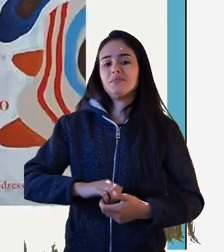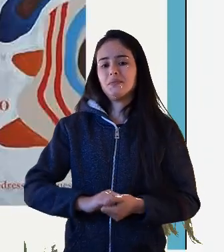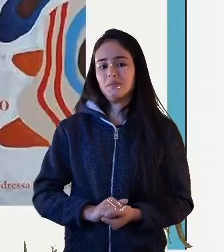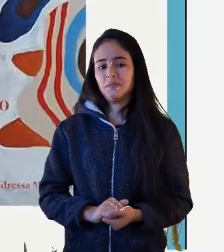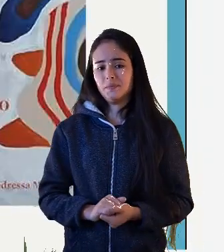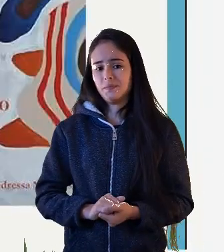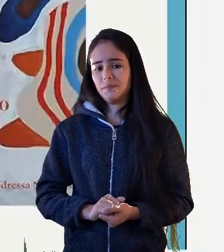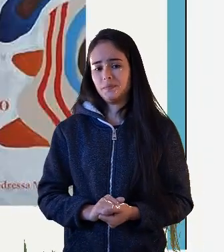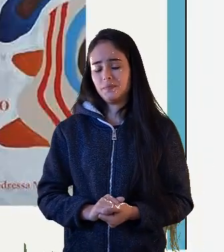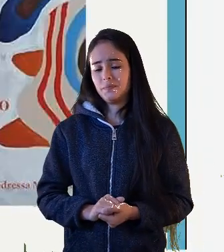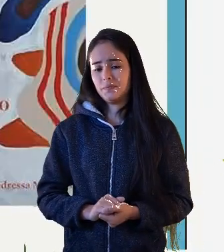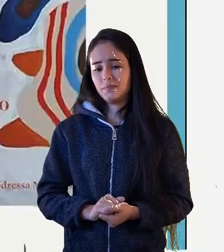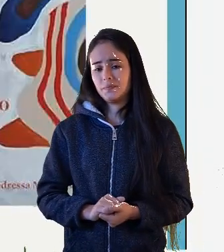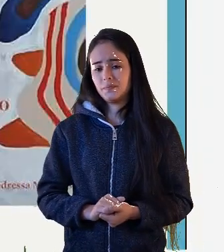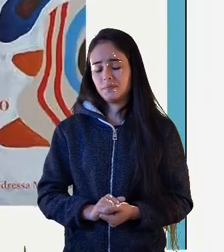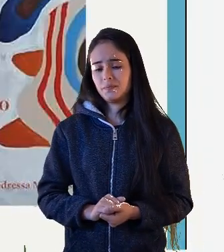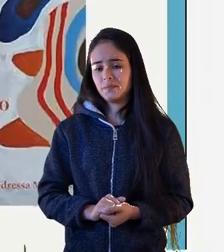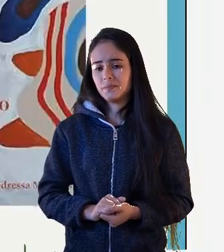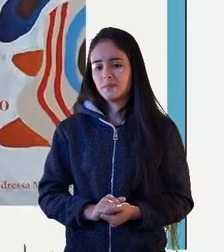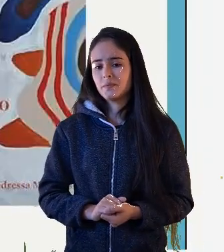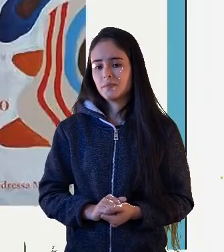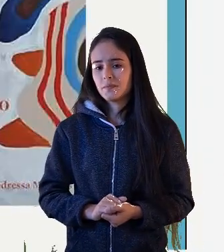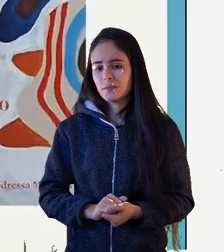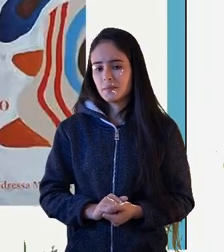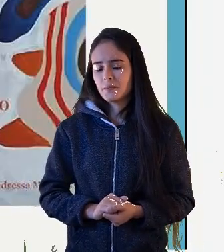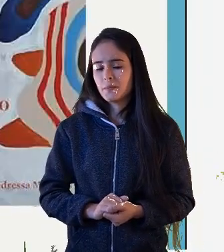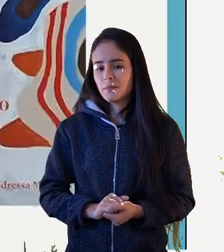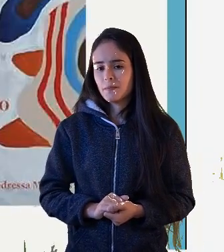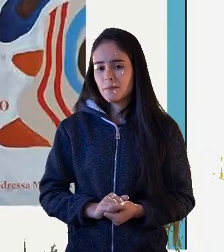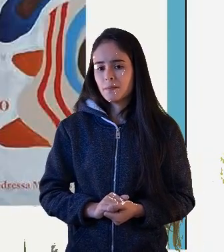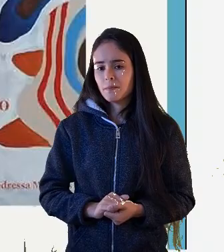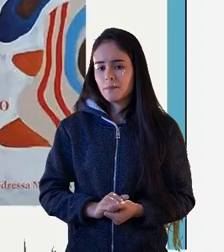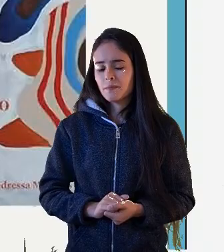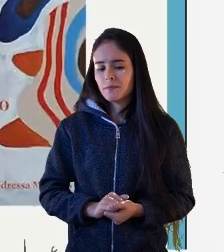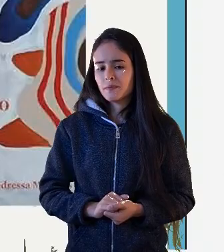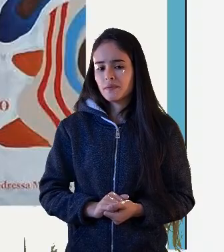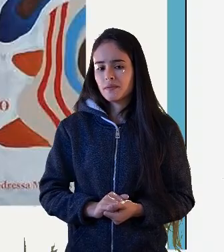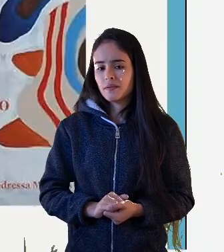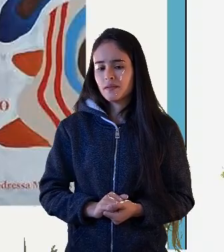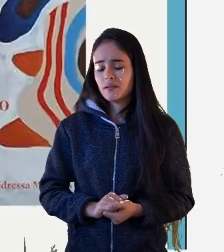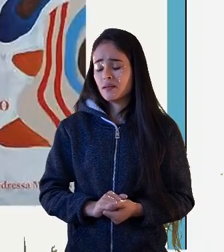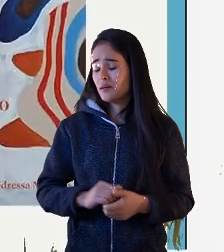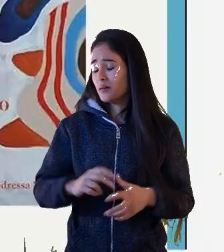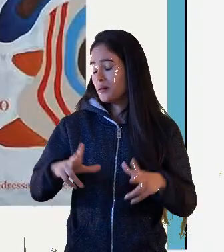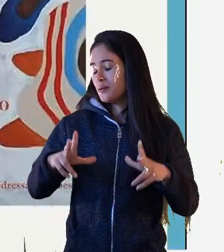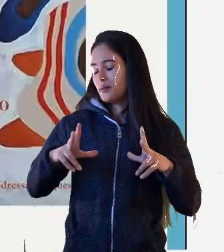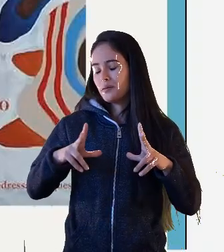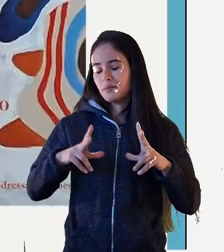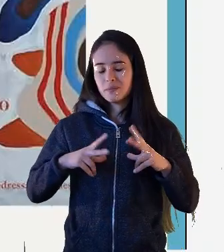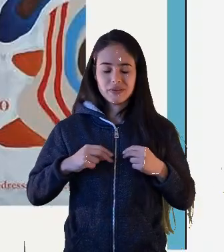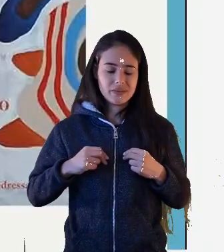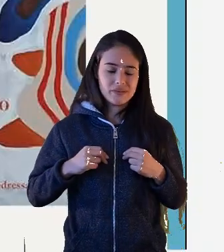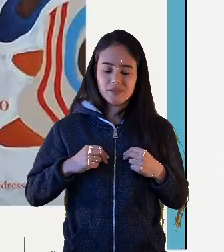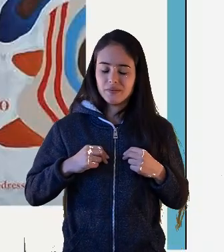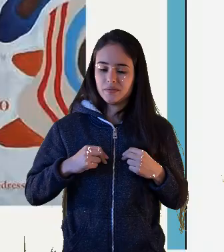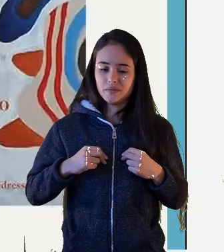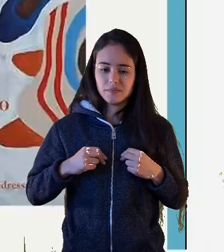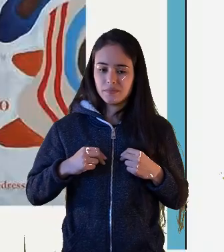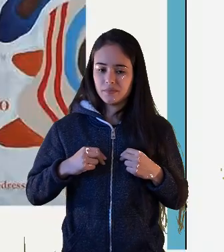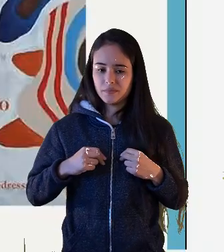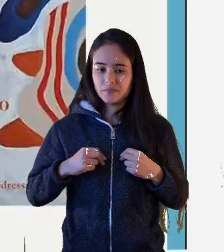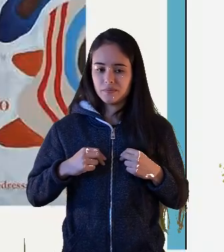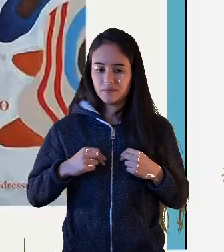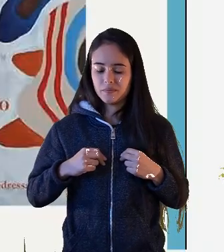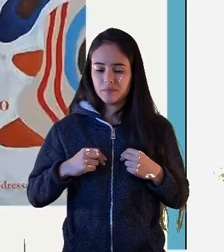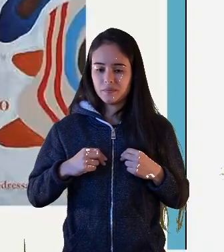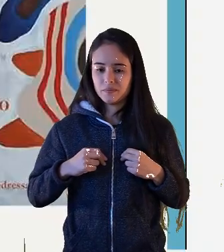né, e vencedor do Prêmio Jabuti, aí sim, infelizmente, né, do maior prêmio da literatura brasileira. O Jefferson é